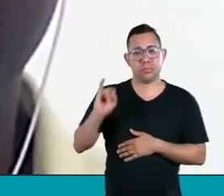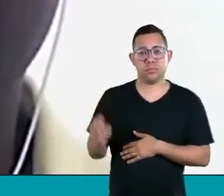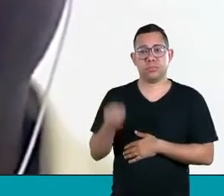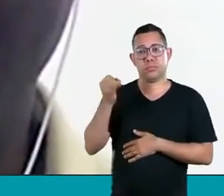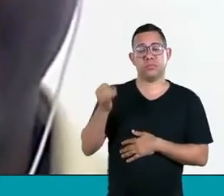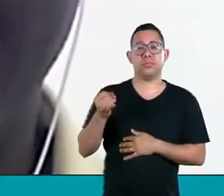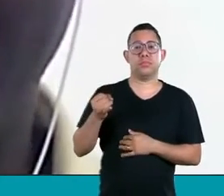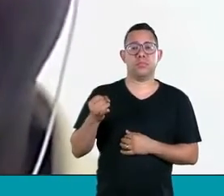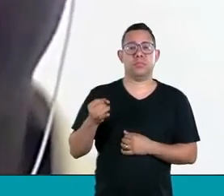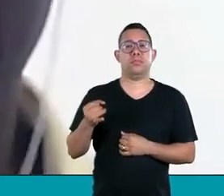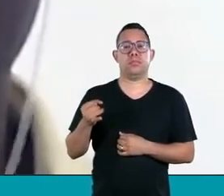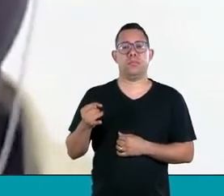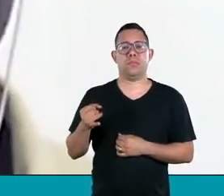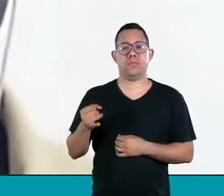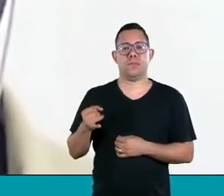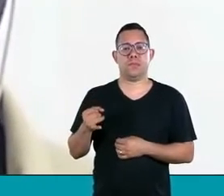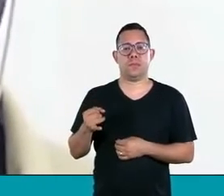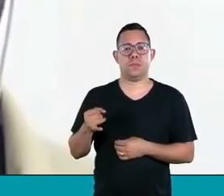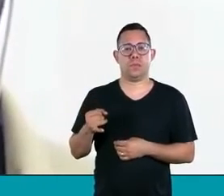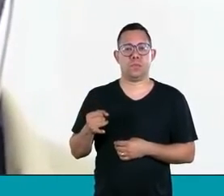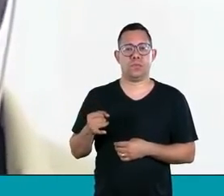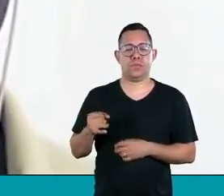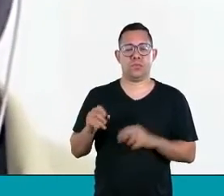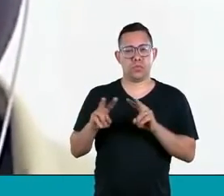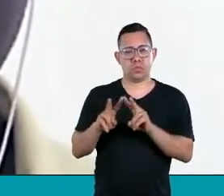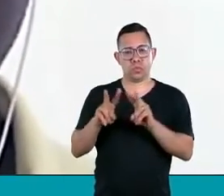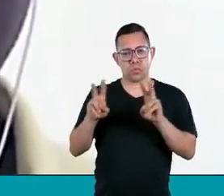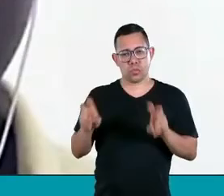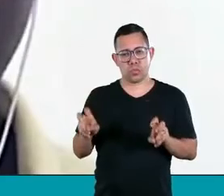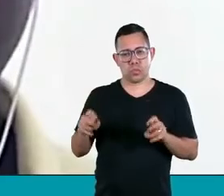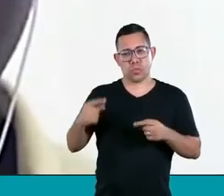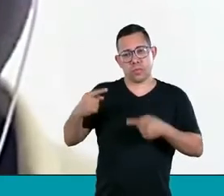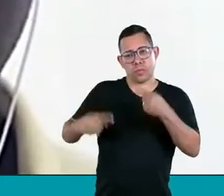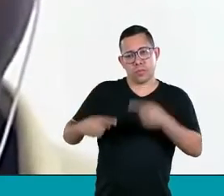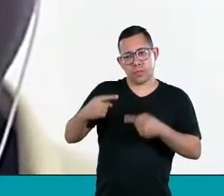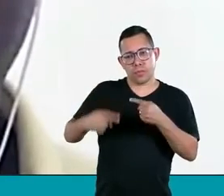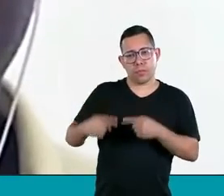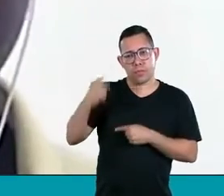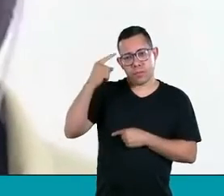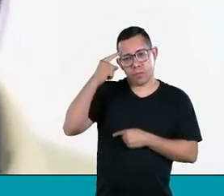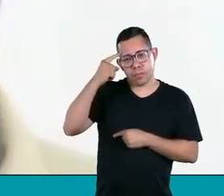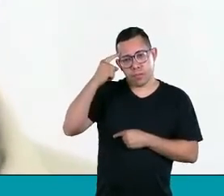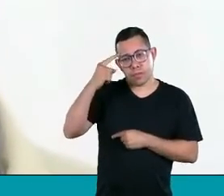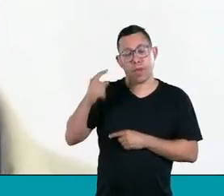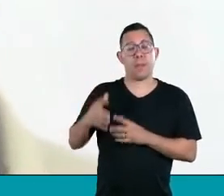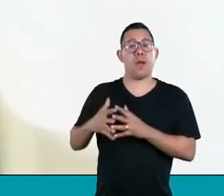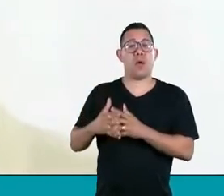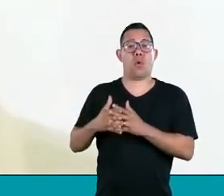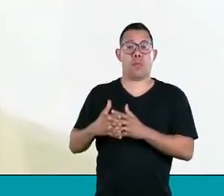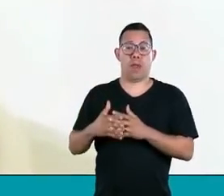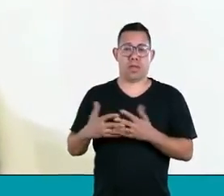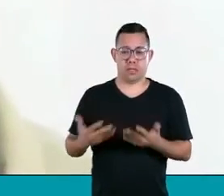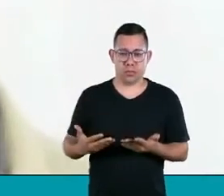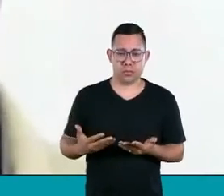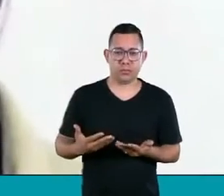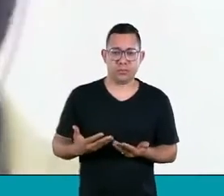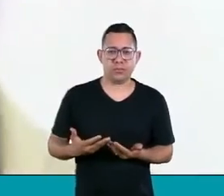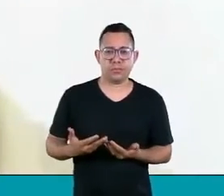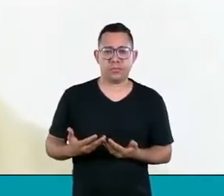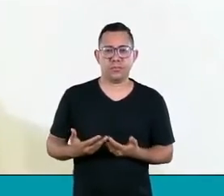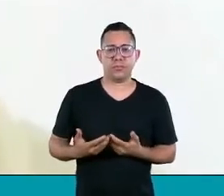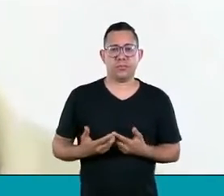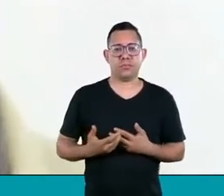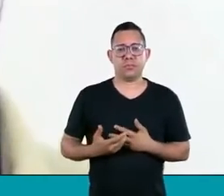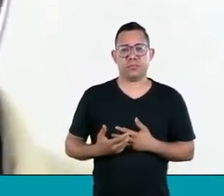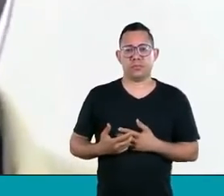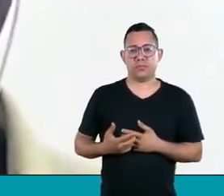um livro na questão dessa discussão do pensamento complexo. Então, acho que eu tenho o